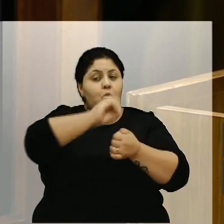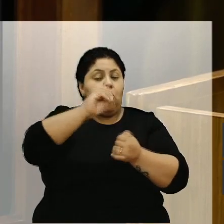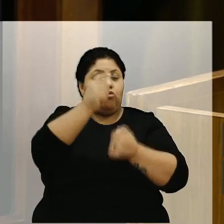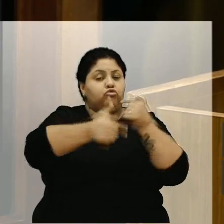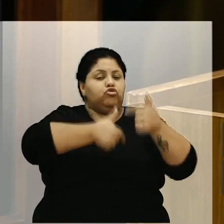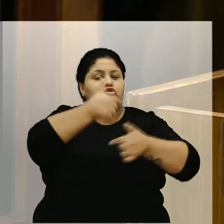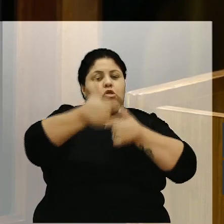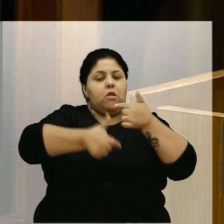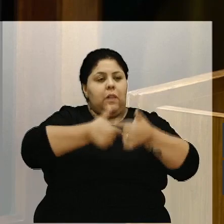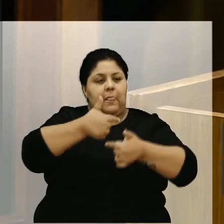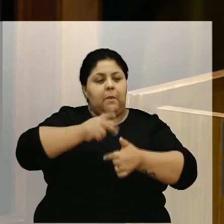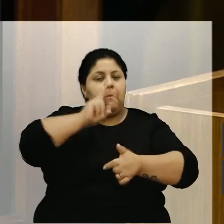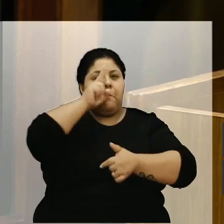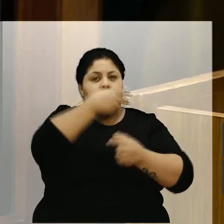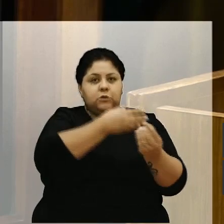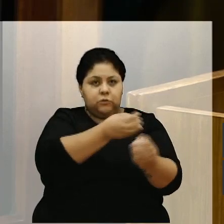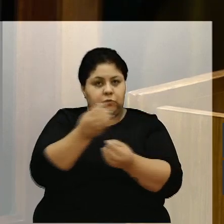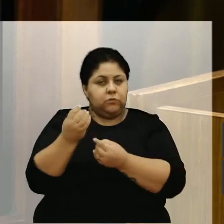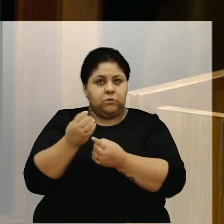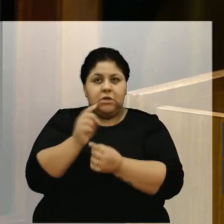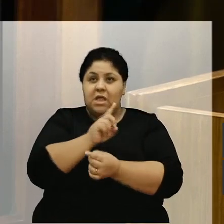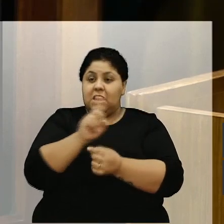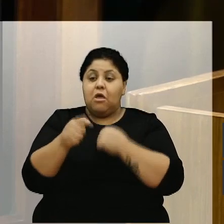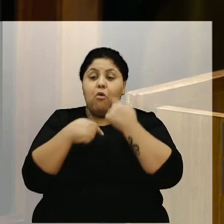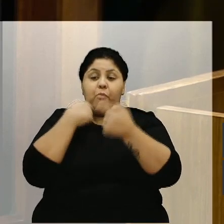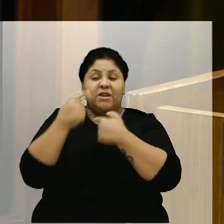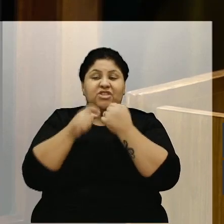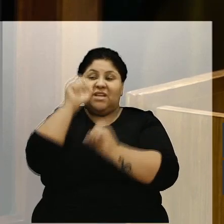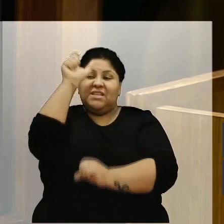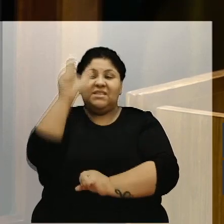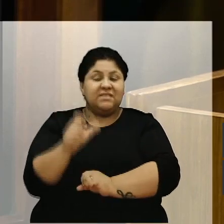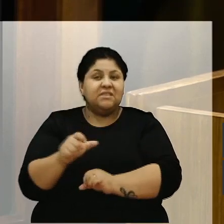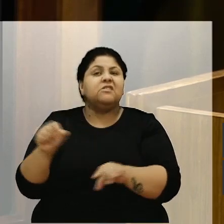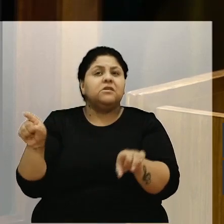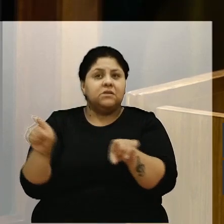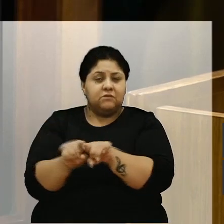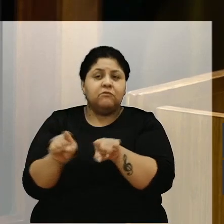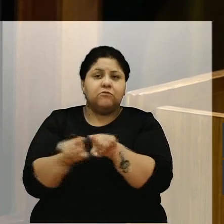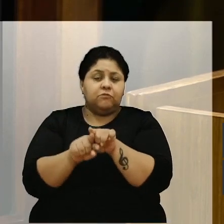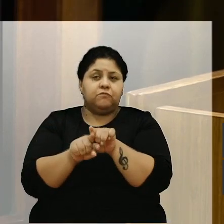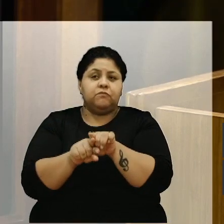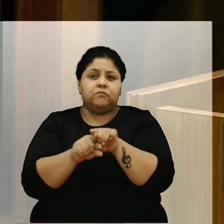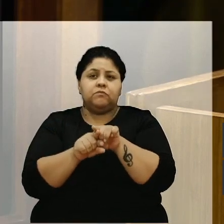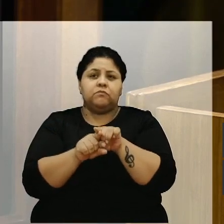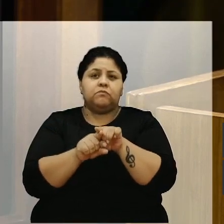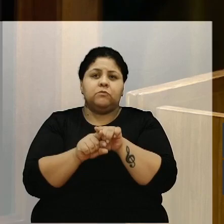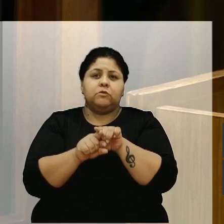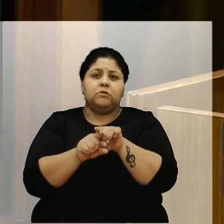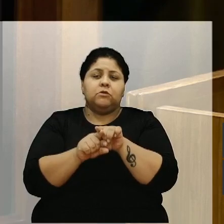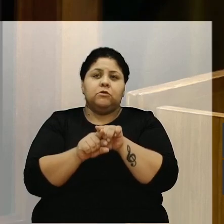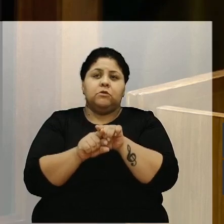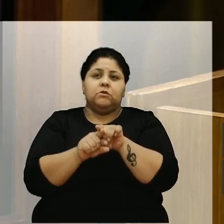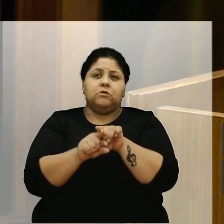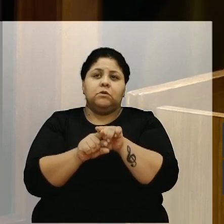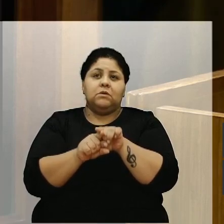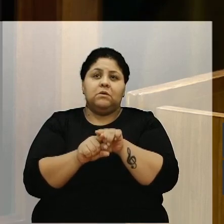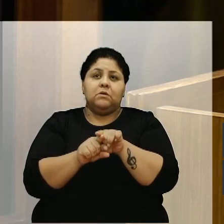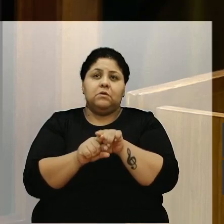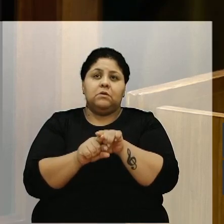está forçando bastante, e não para criticar as pessoas que também estão comandado do